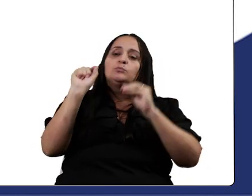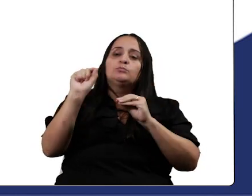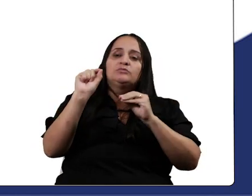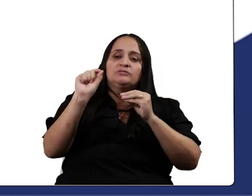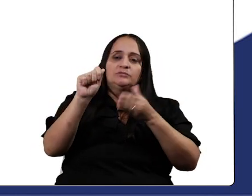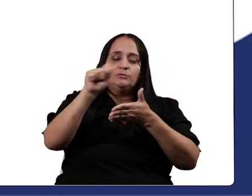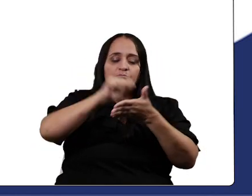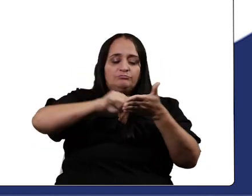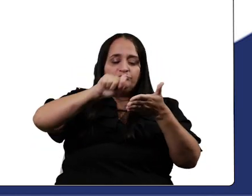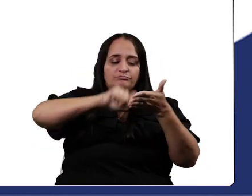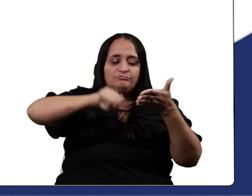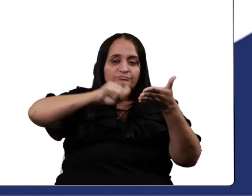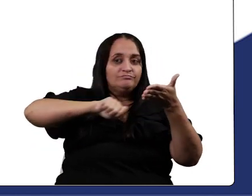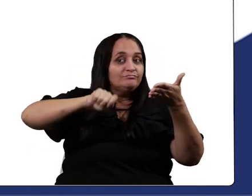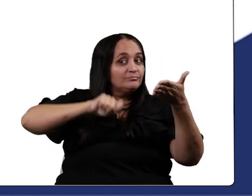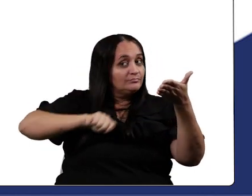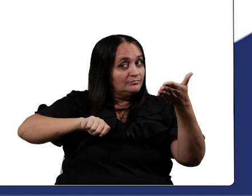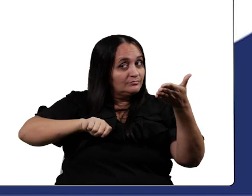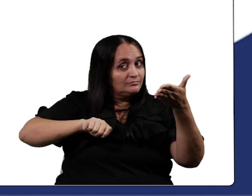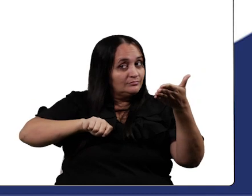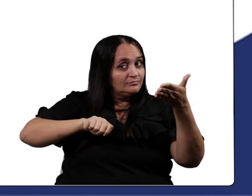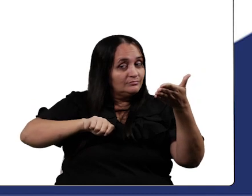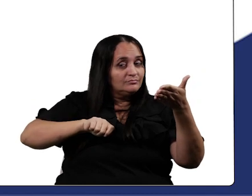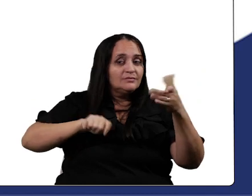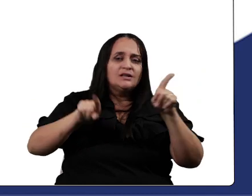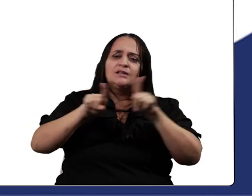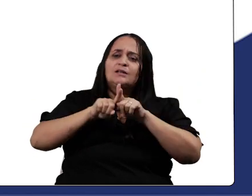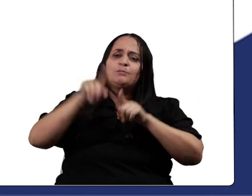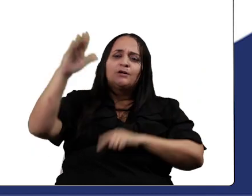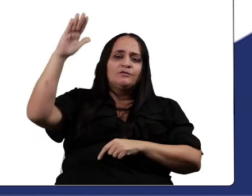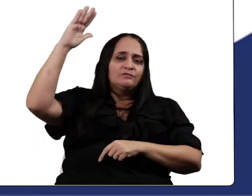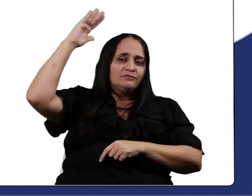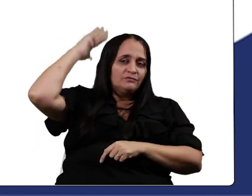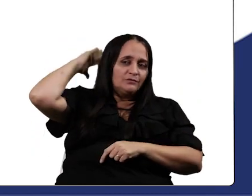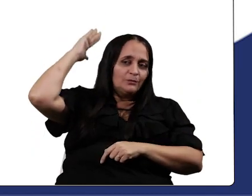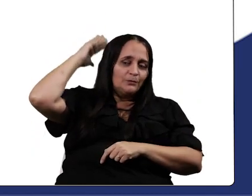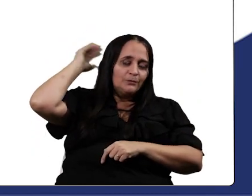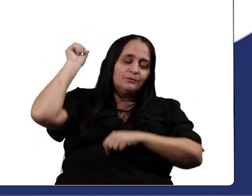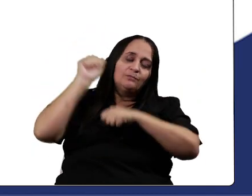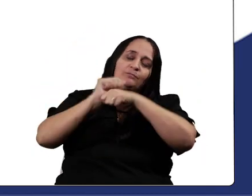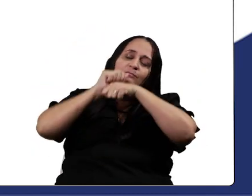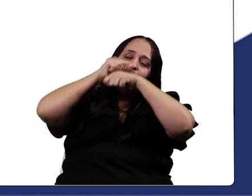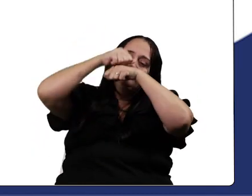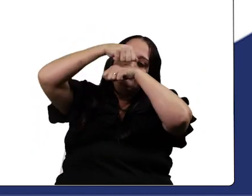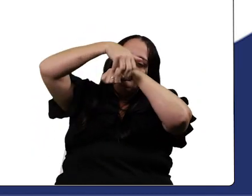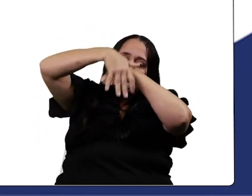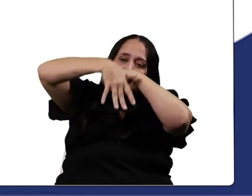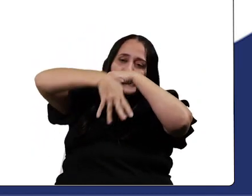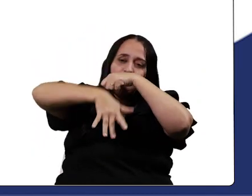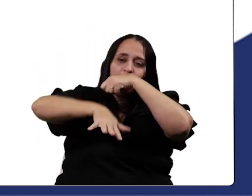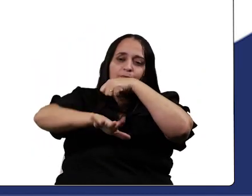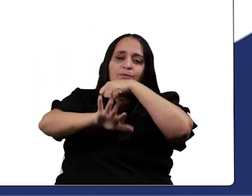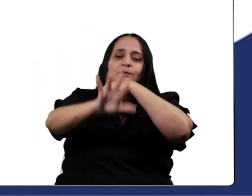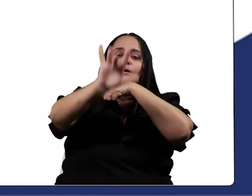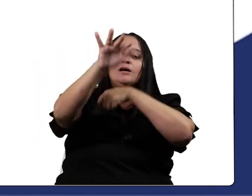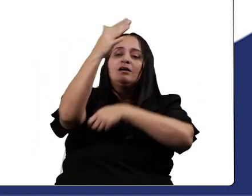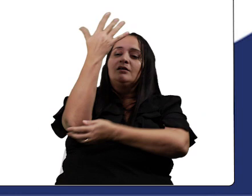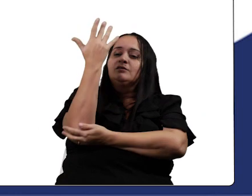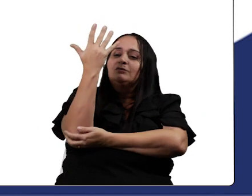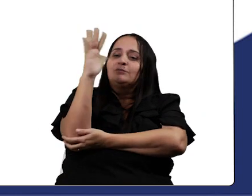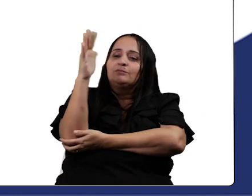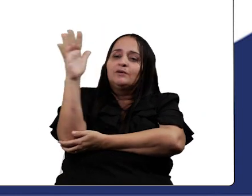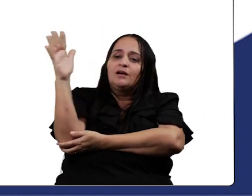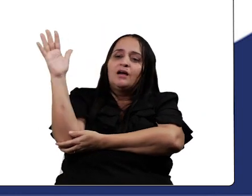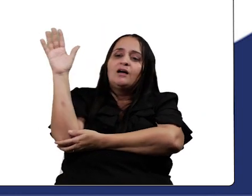japonês e temos também a imagem de fundo, uma cachoeira, uma árvore e